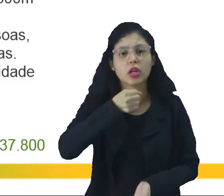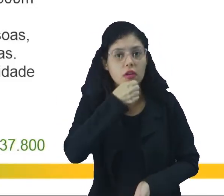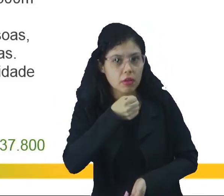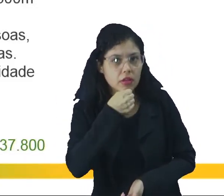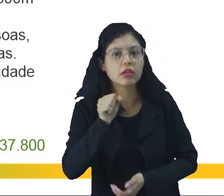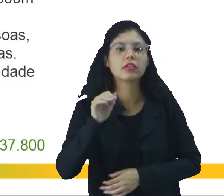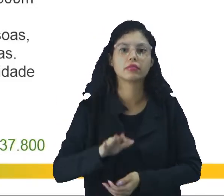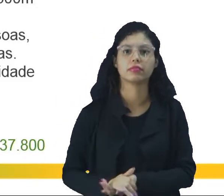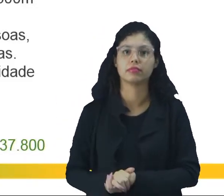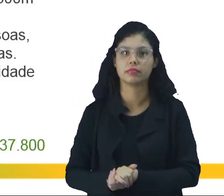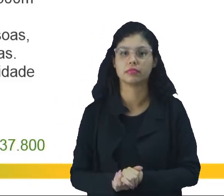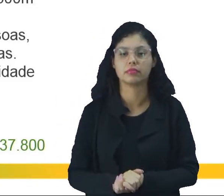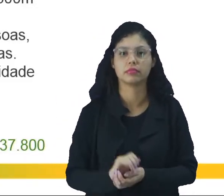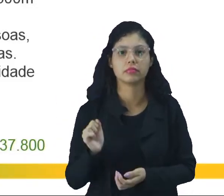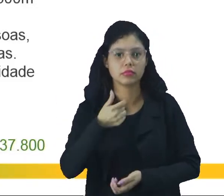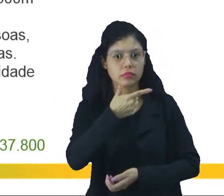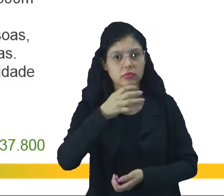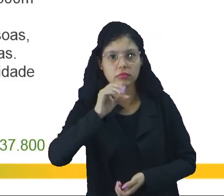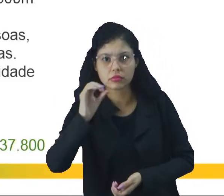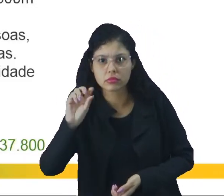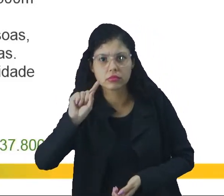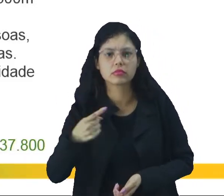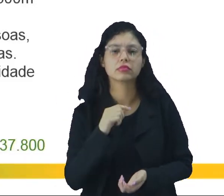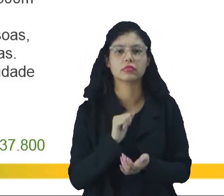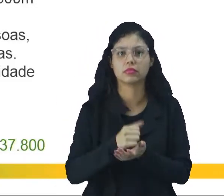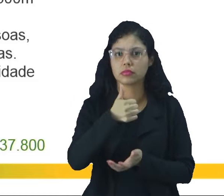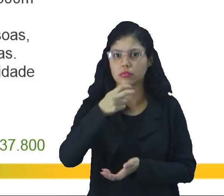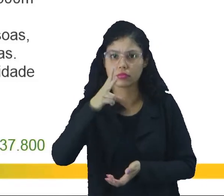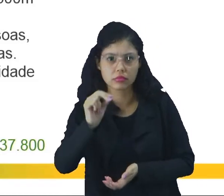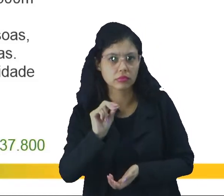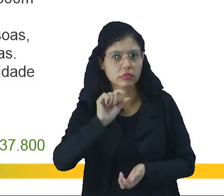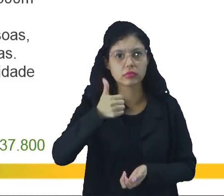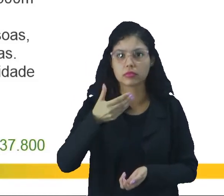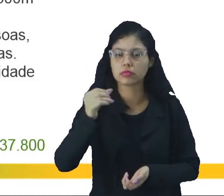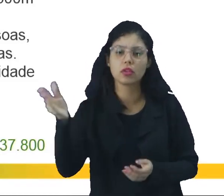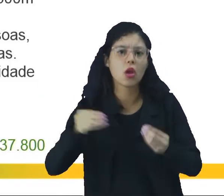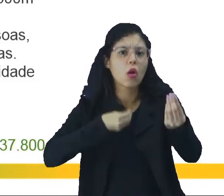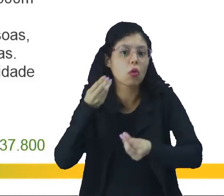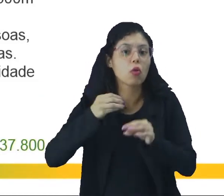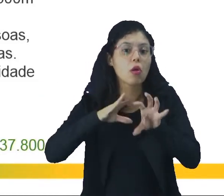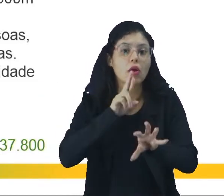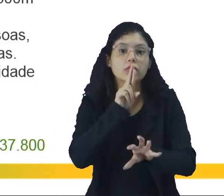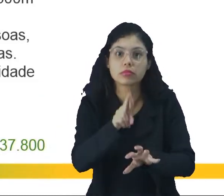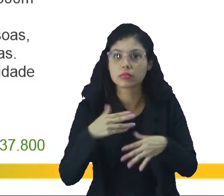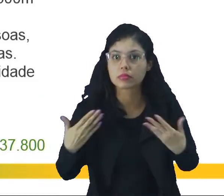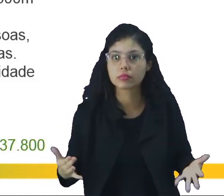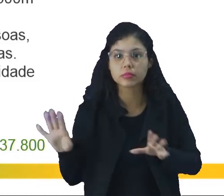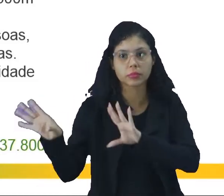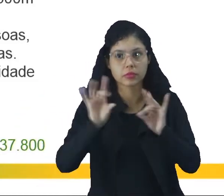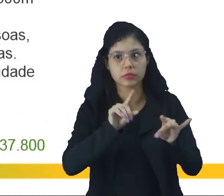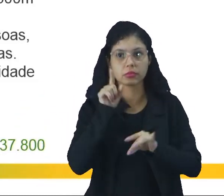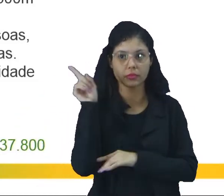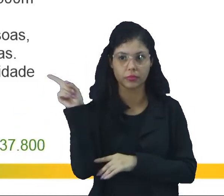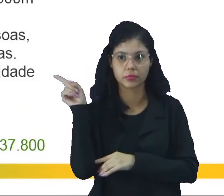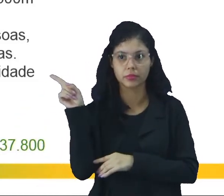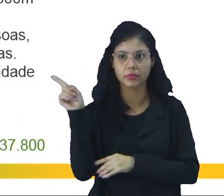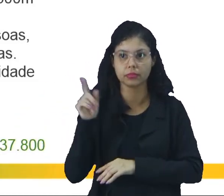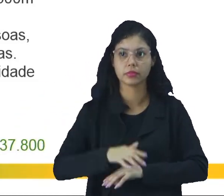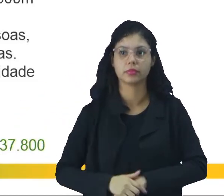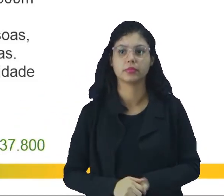reportagens aparece, estavam 200 mil pessoas, 150, 100 mil, mas como é que eles chegam nesse cálculo? Através disso aqui, ó.